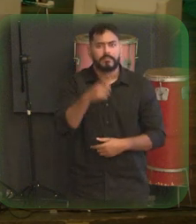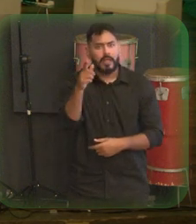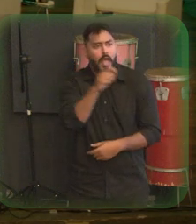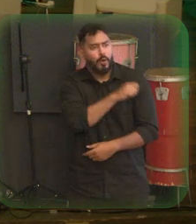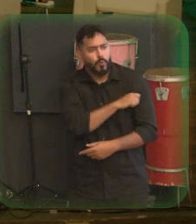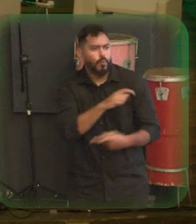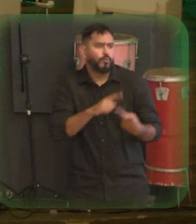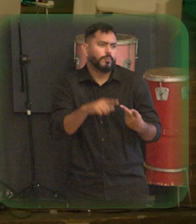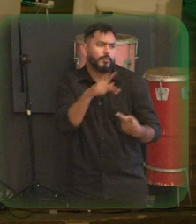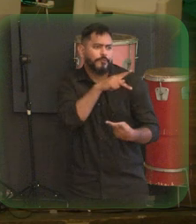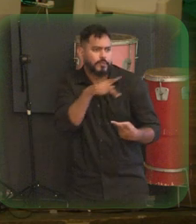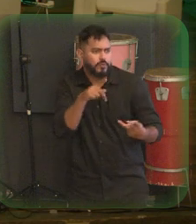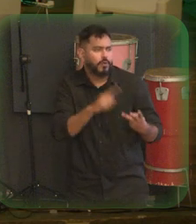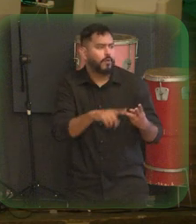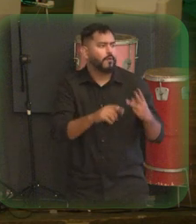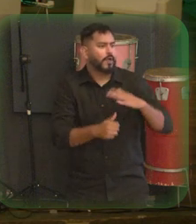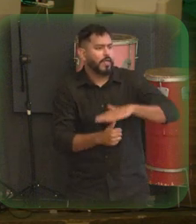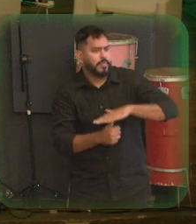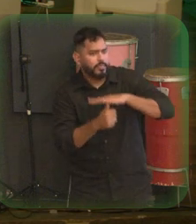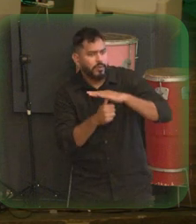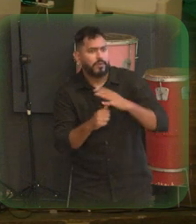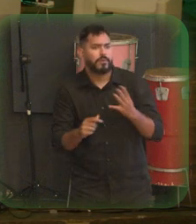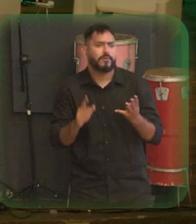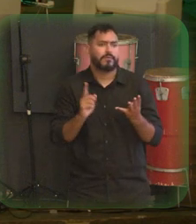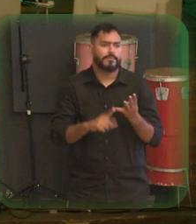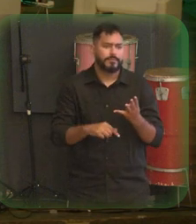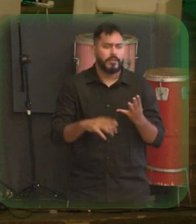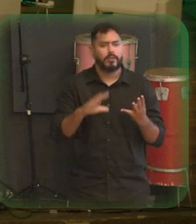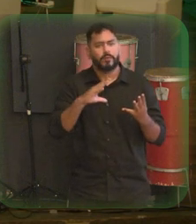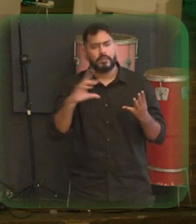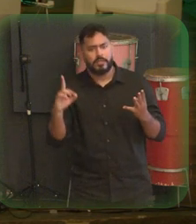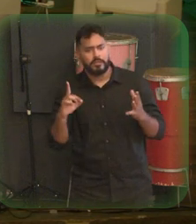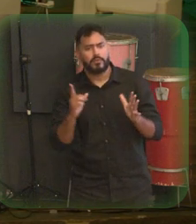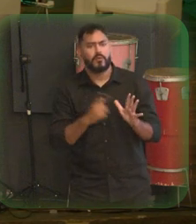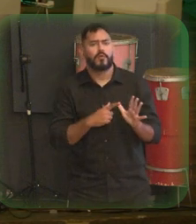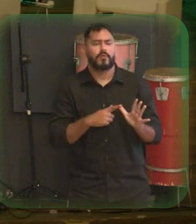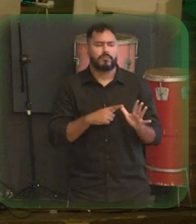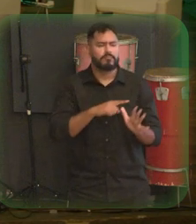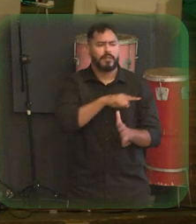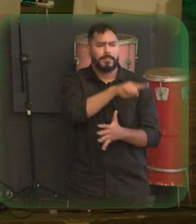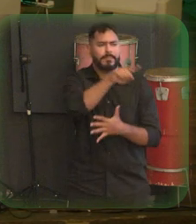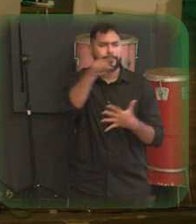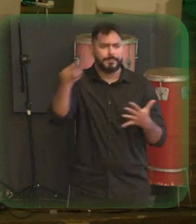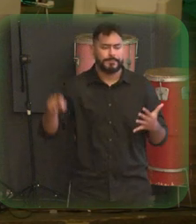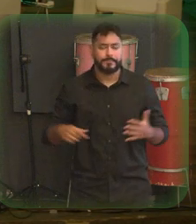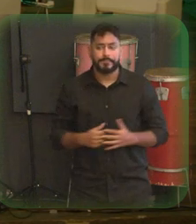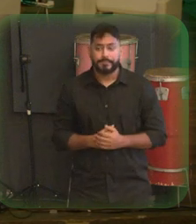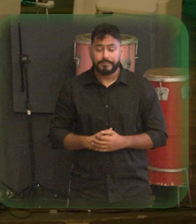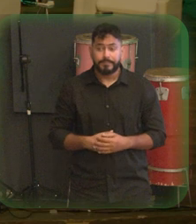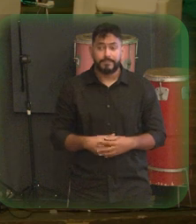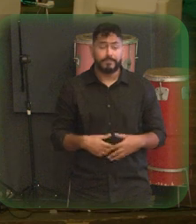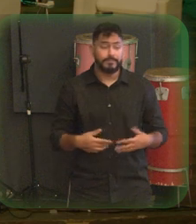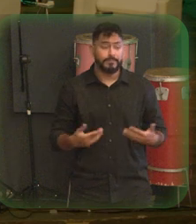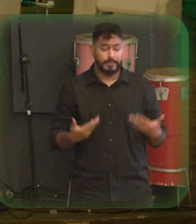como professor, como reitor, como coordenadora de campus. E para